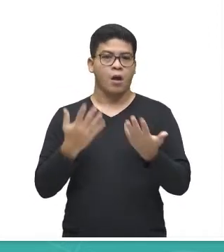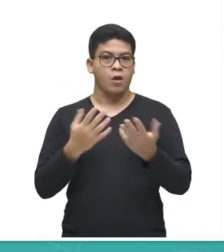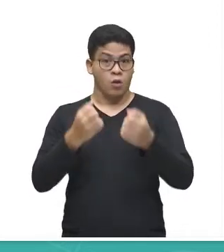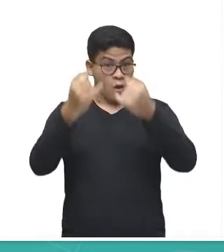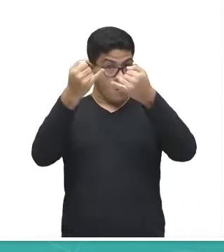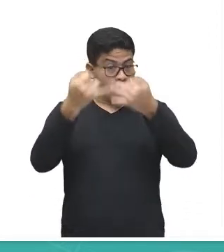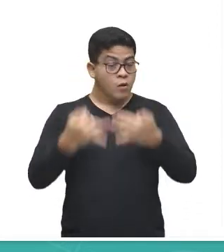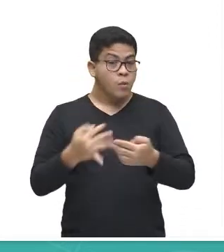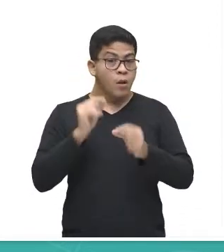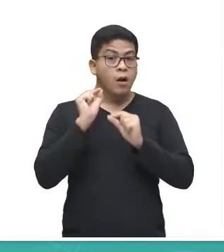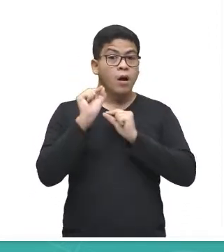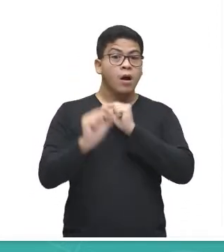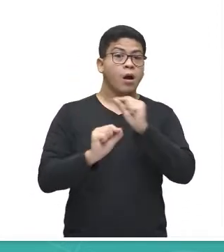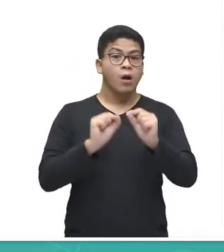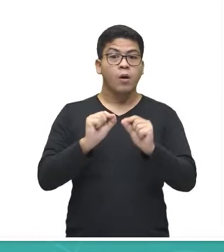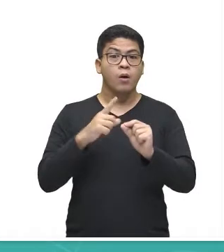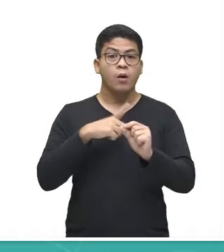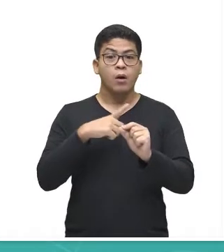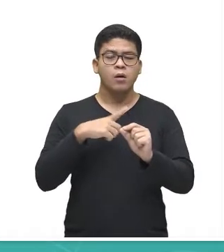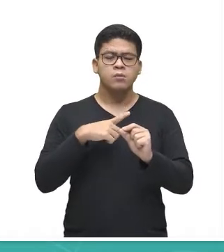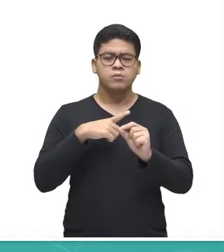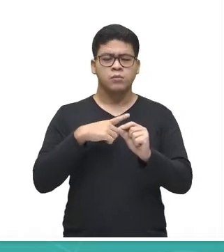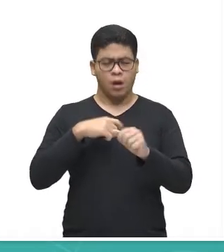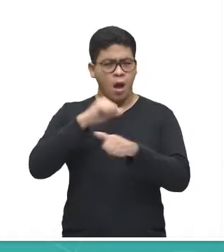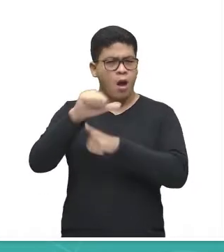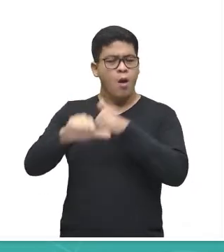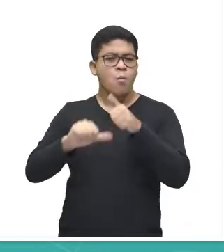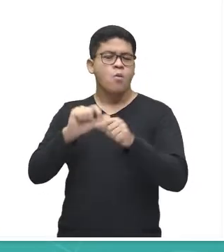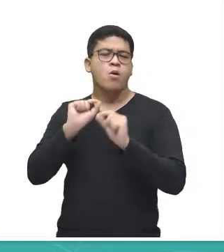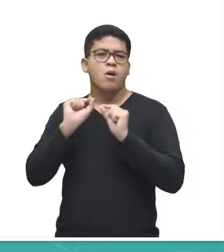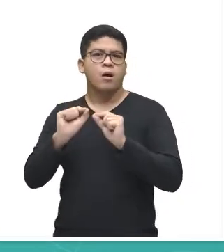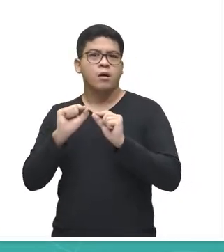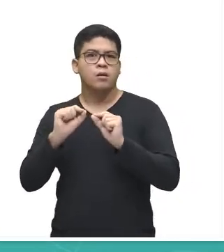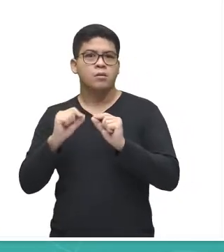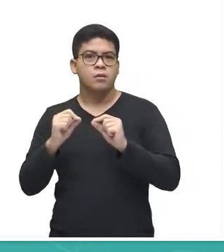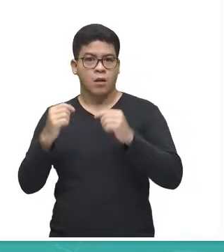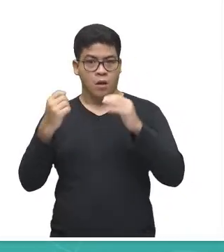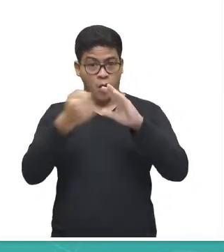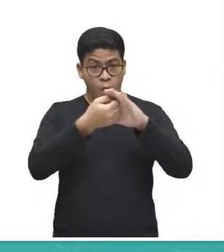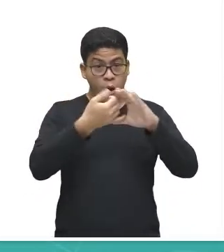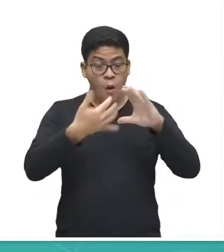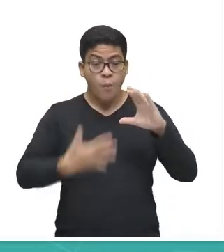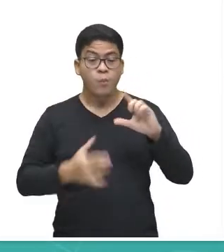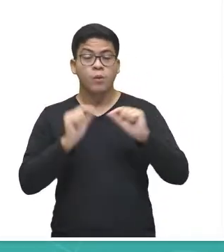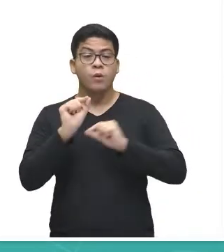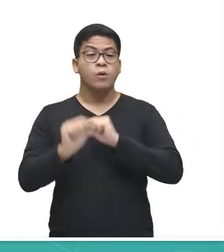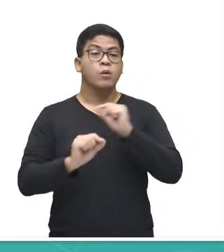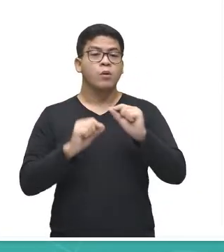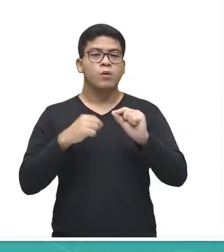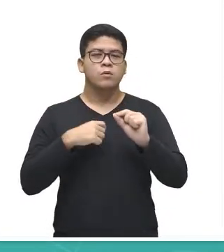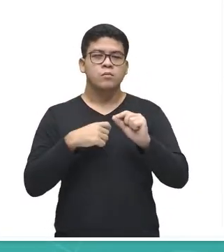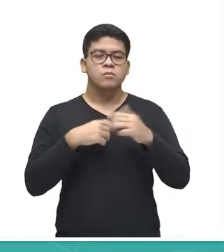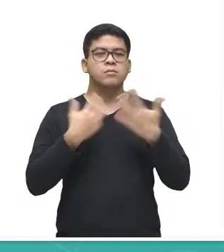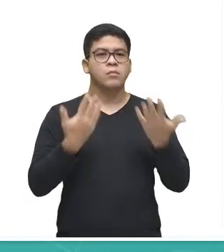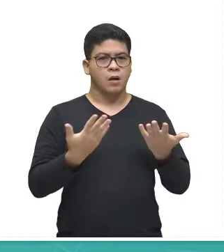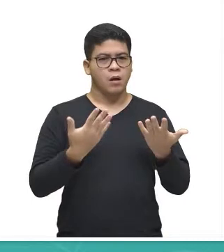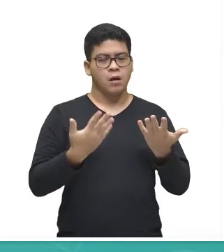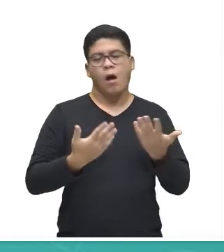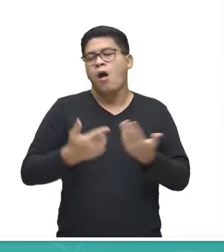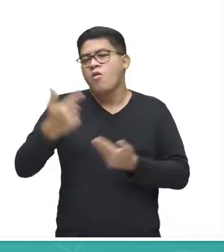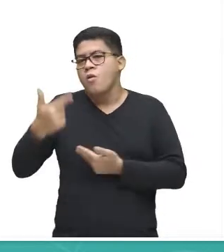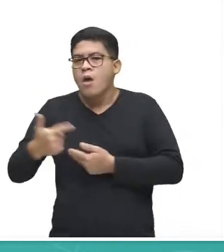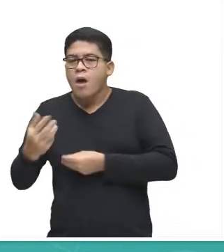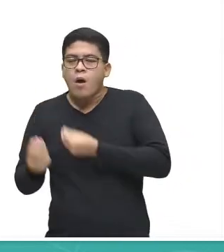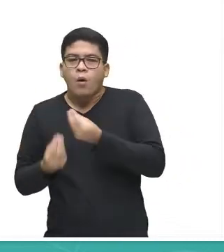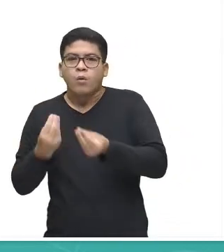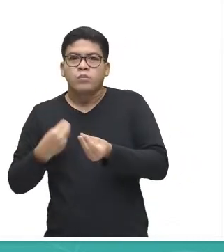vocês que essas mudanças, né, elas fazem parte das características secundárias, já que as